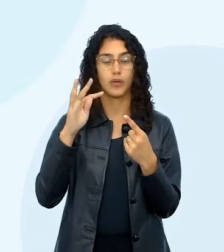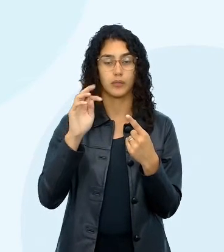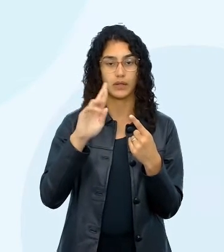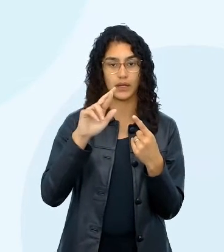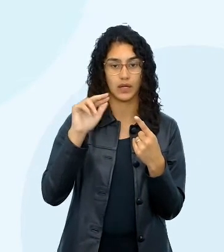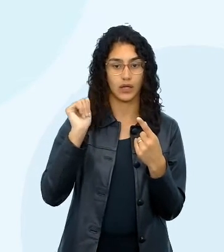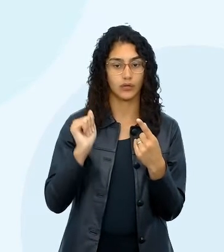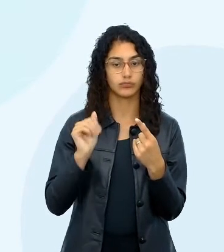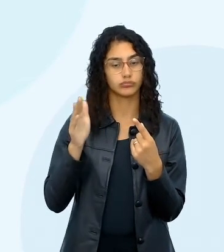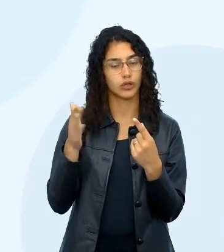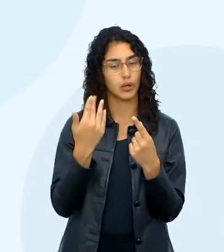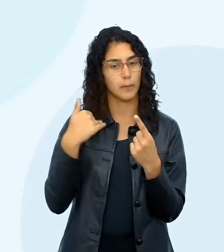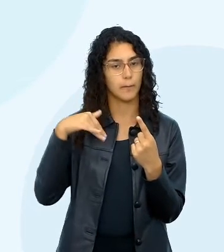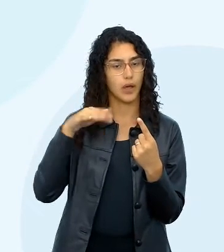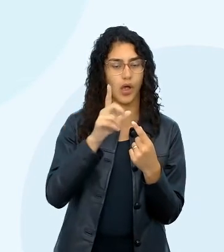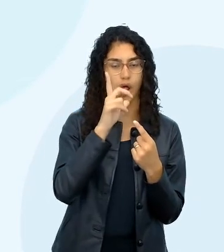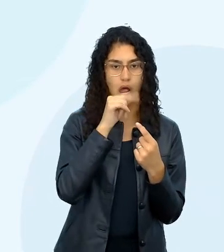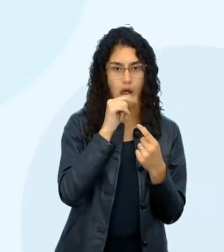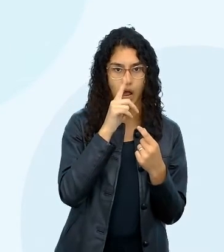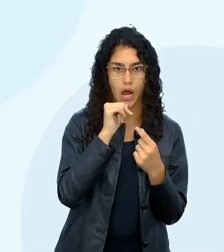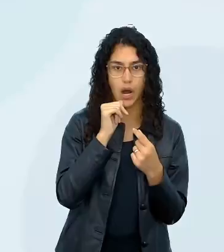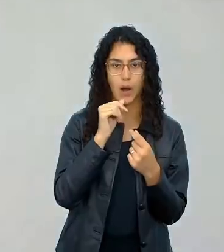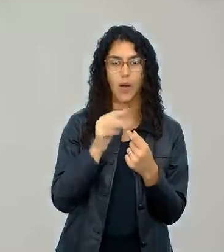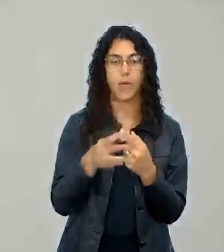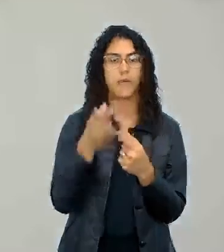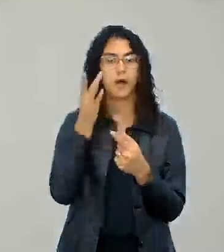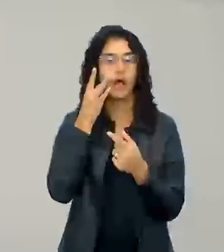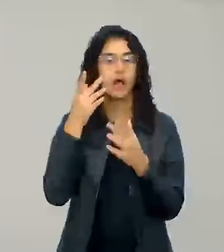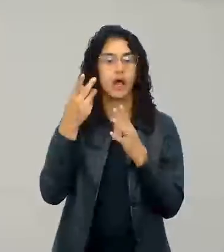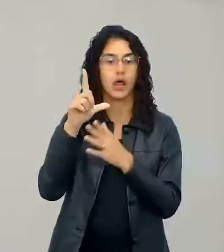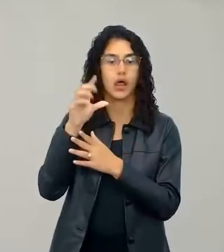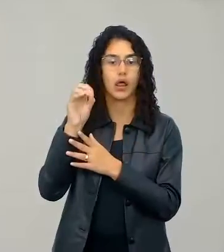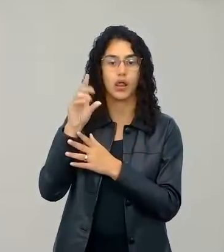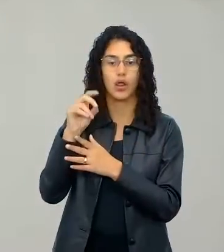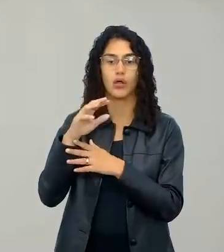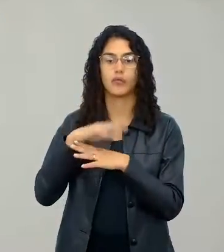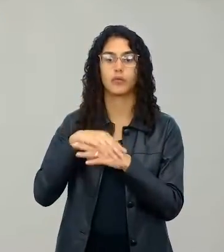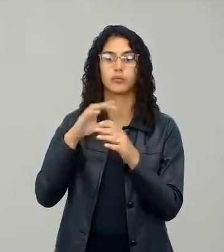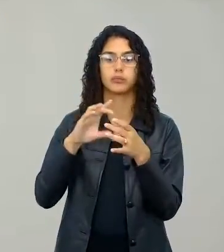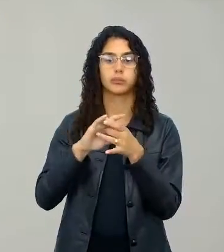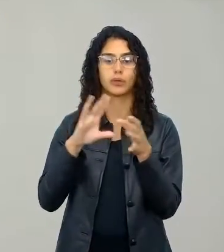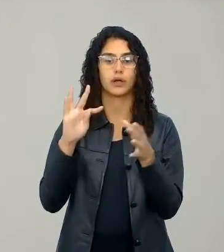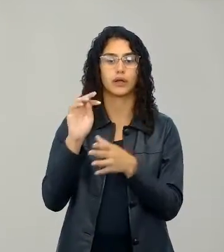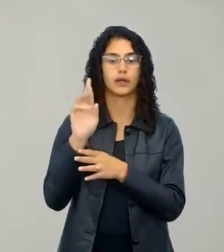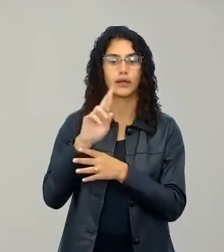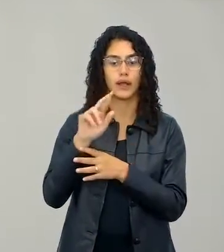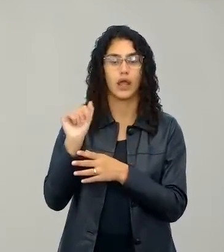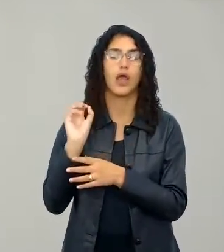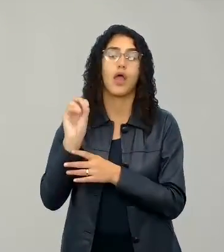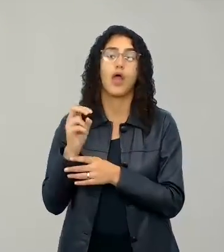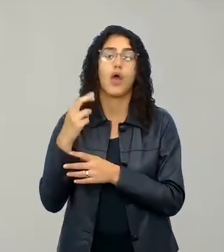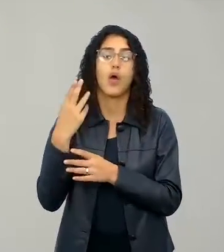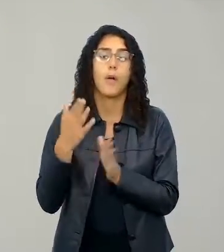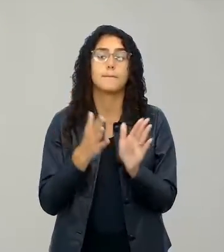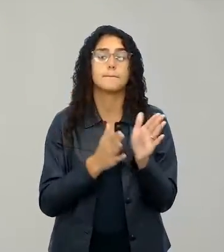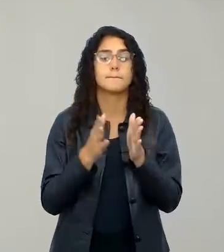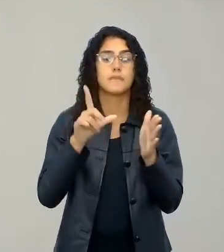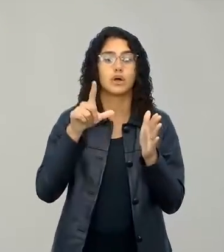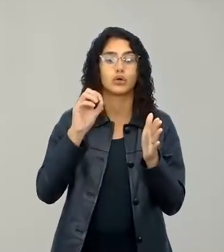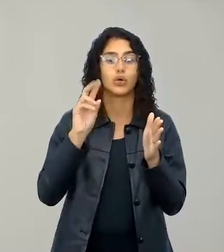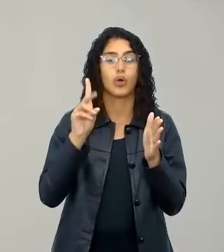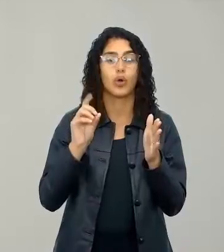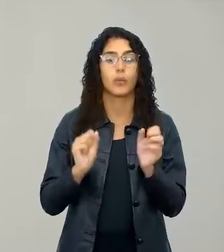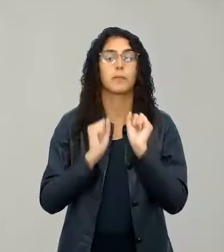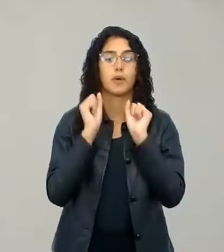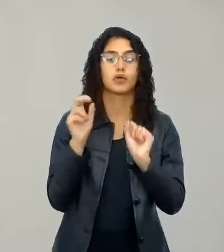né, retirado a maior parte da água presente nele. Ele vai ser disposto no aterro, esse lodo, ou uma parte desse lodo pode